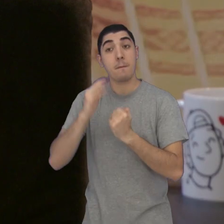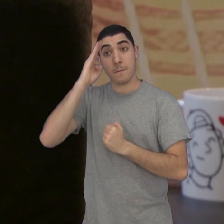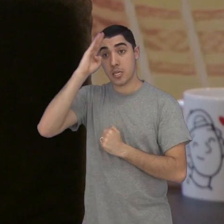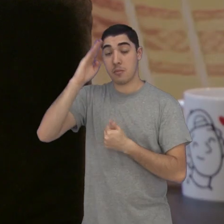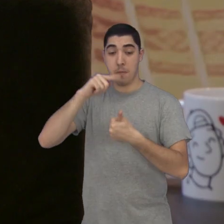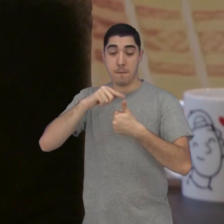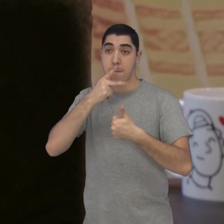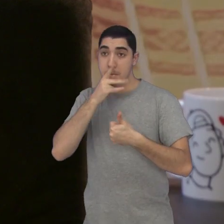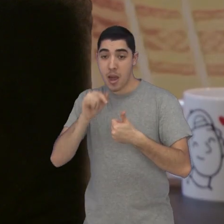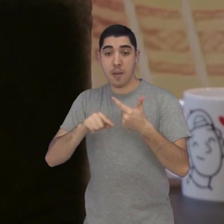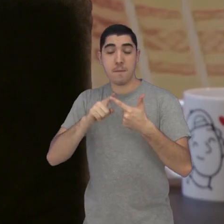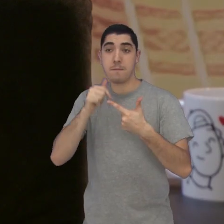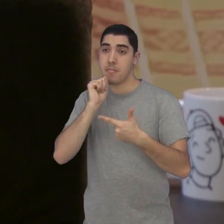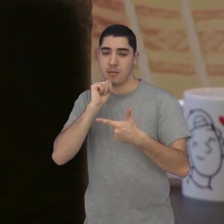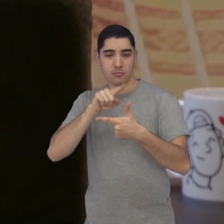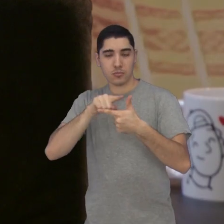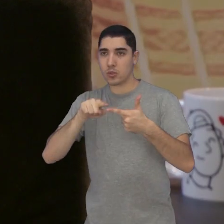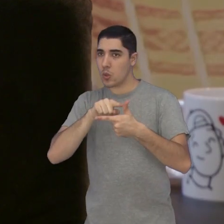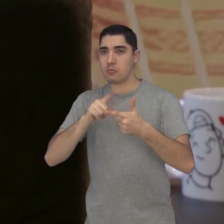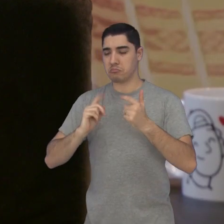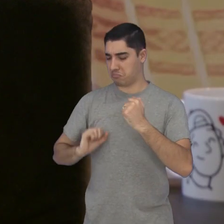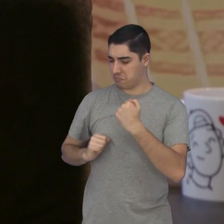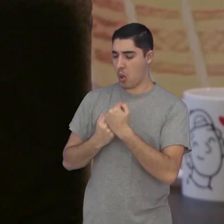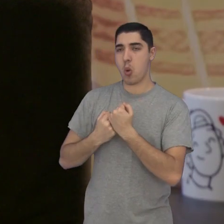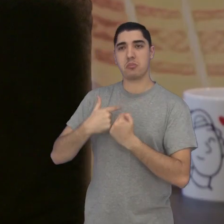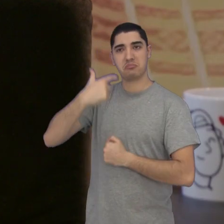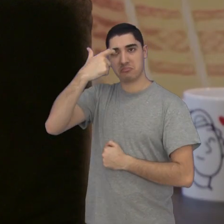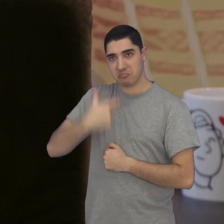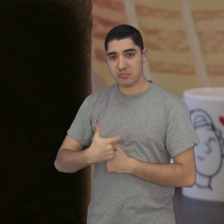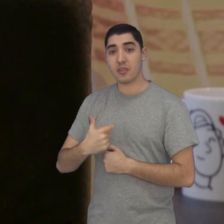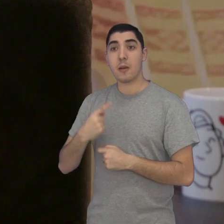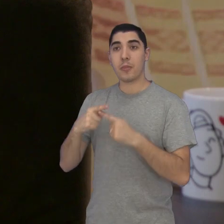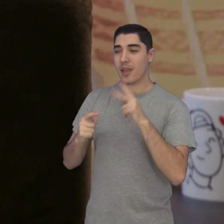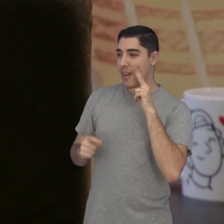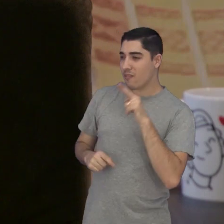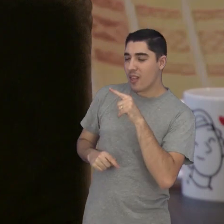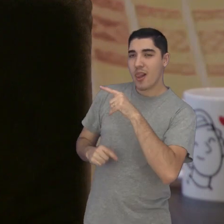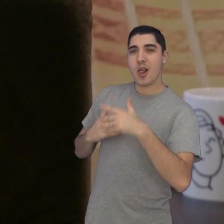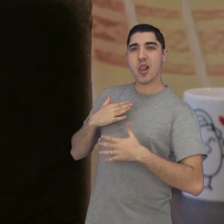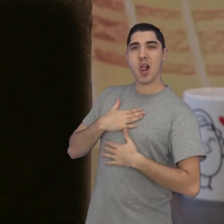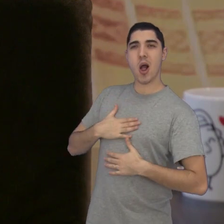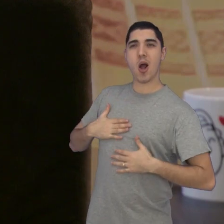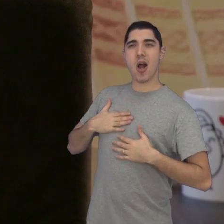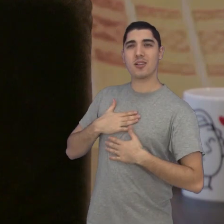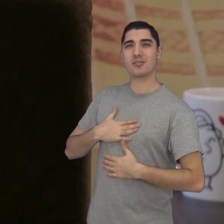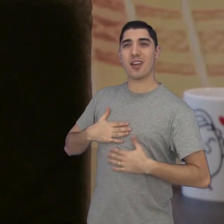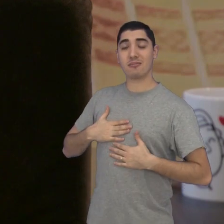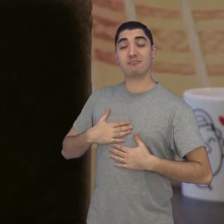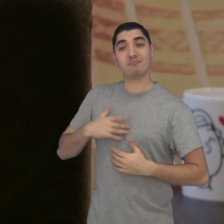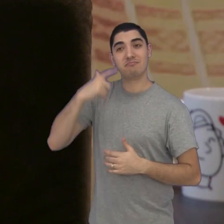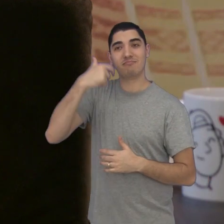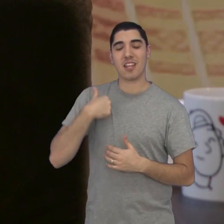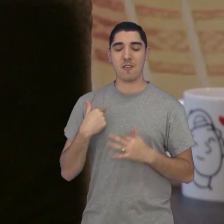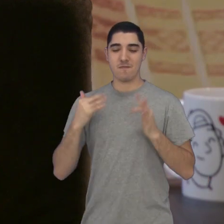pai, minha mãe, sempre apoiaram porque viam naquilo algo sadio de se fazer, né?